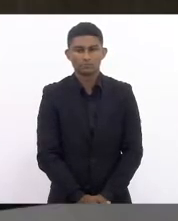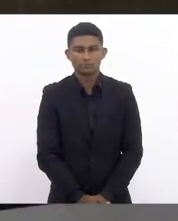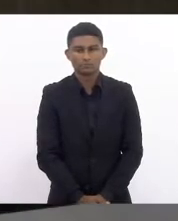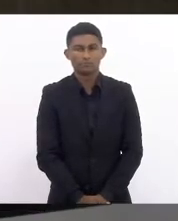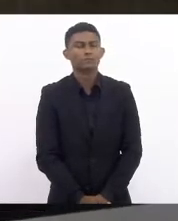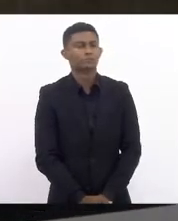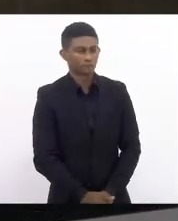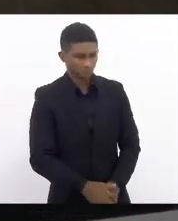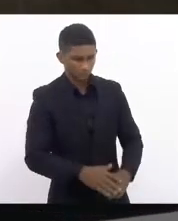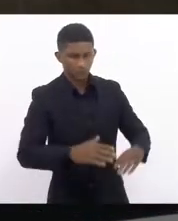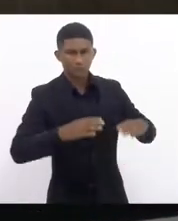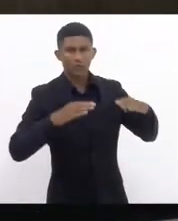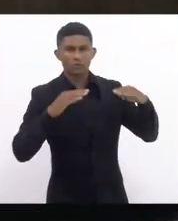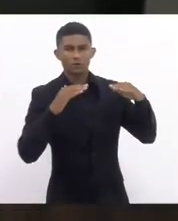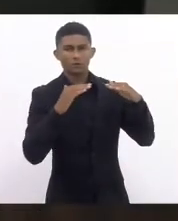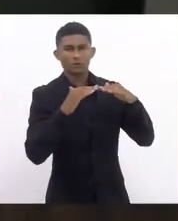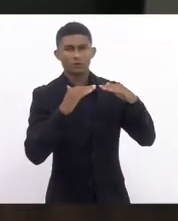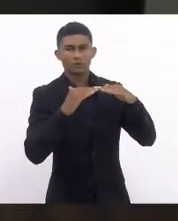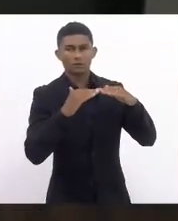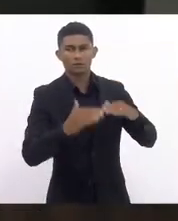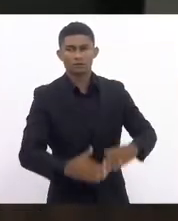Favorável, presidente.